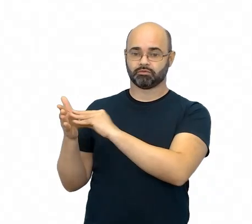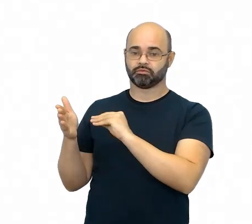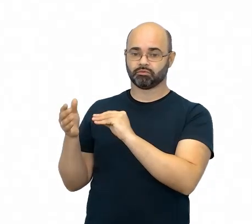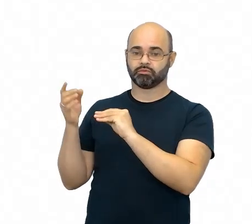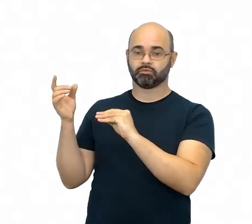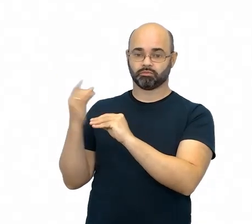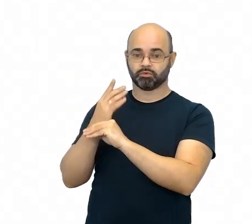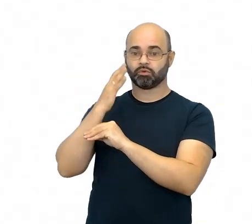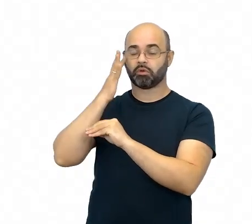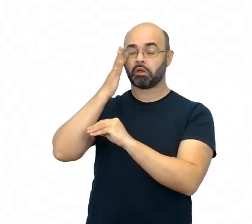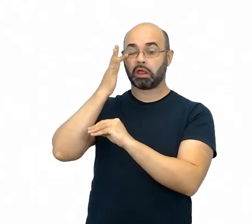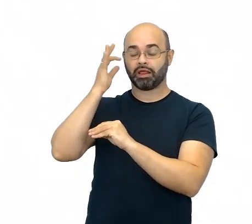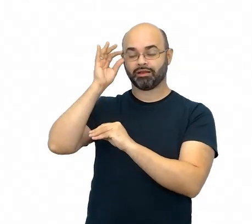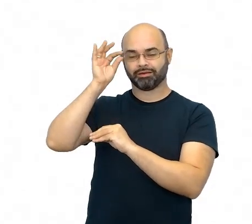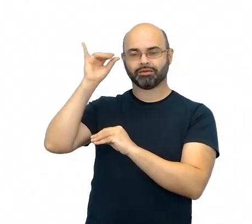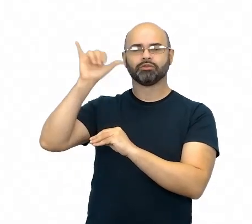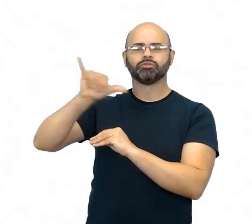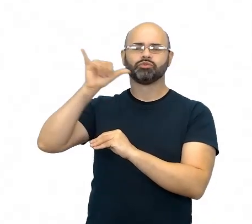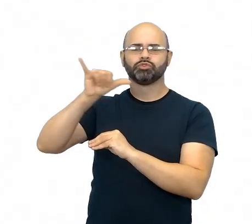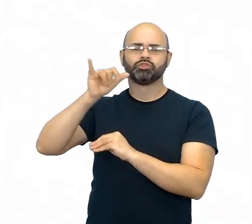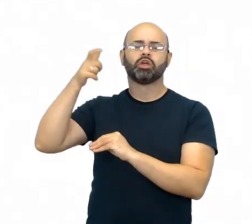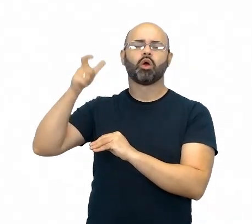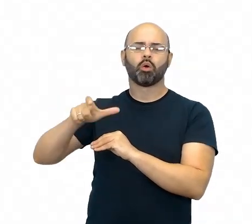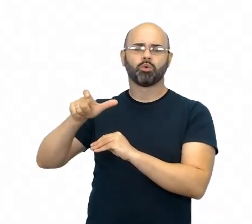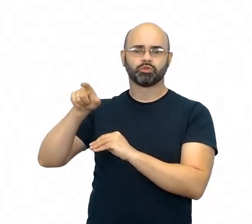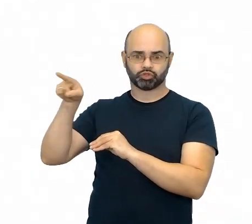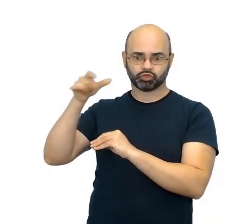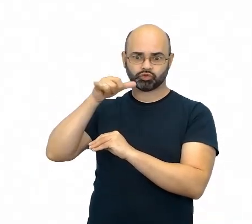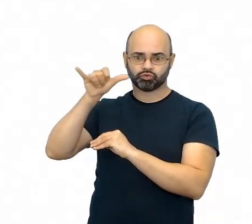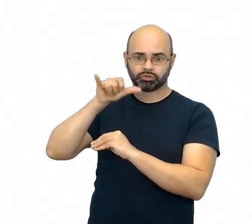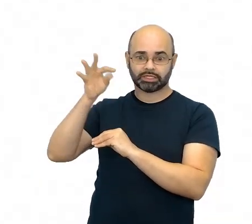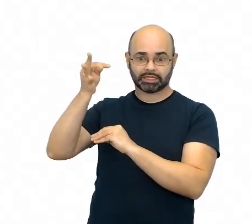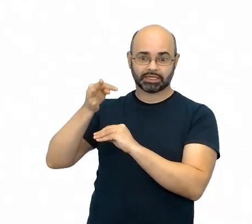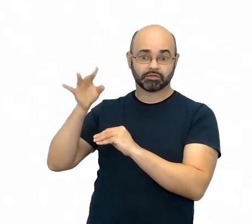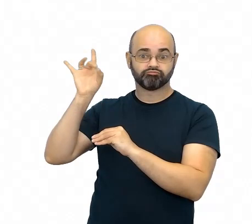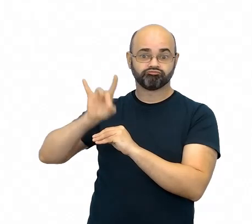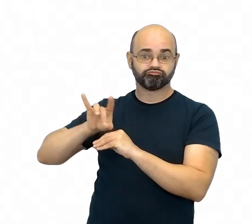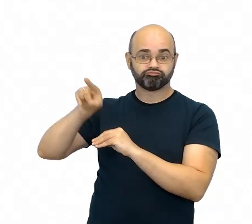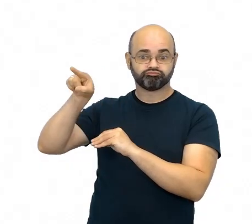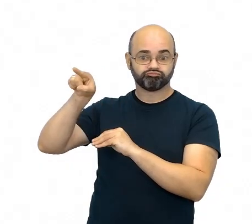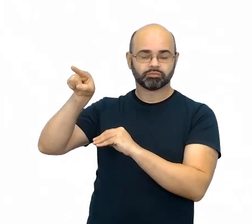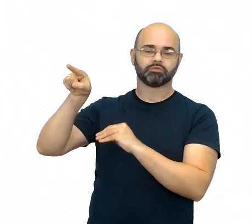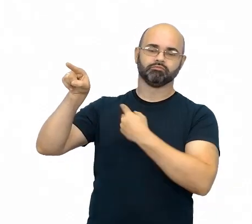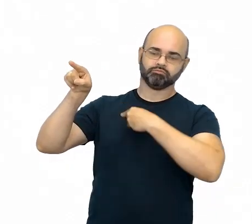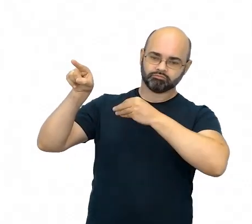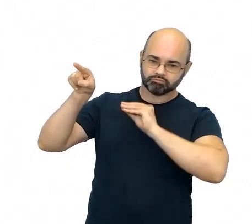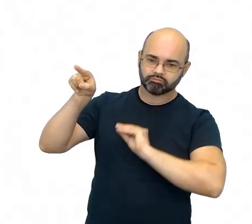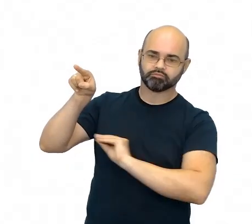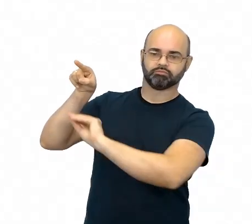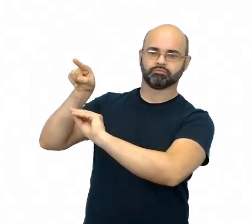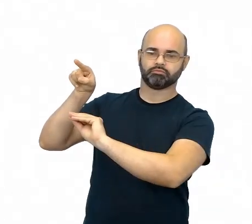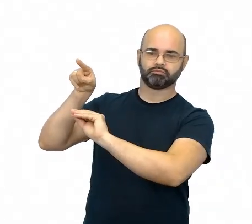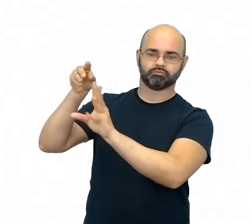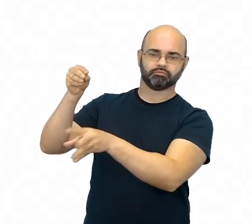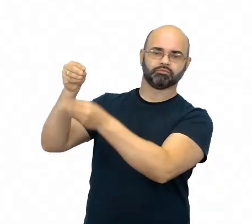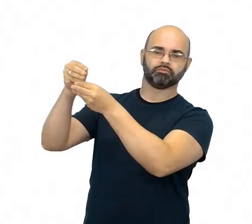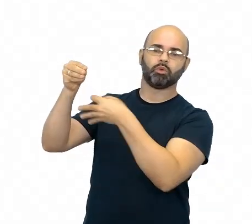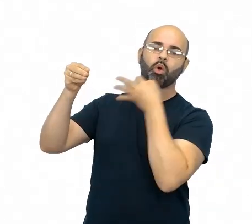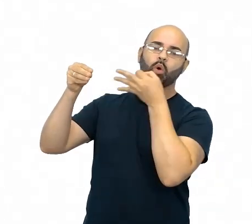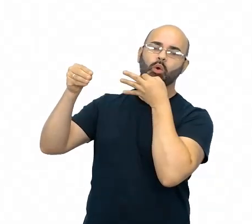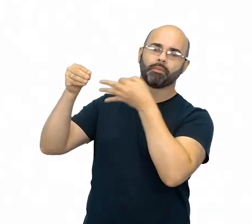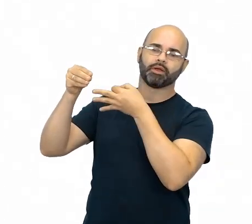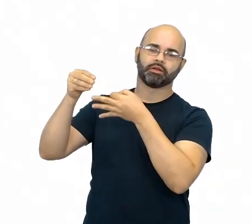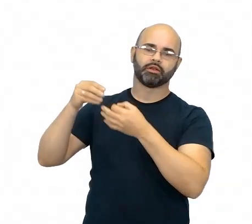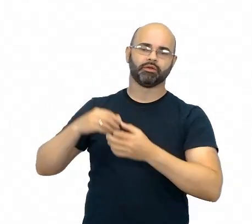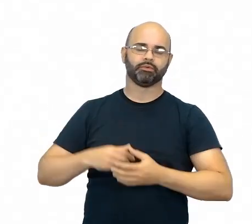está publicada a notícia ou reportagem selecionada. Penso, né, que é importante destacar nessa